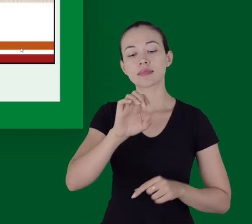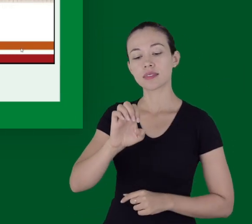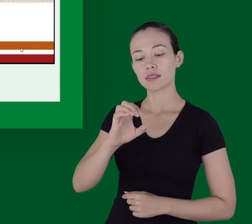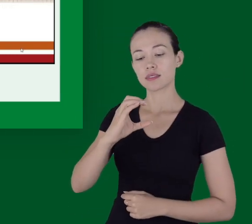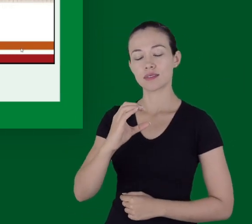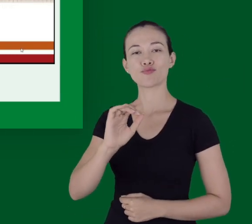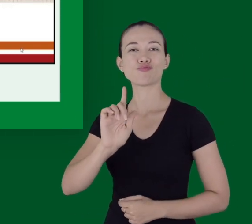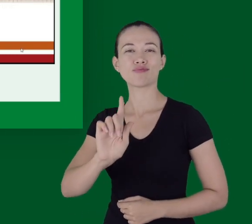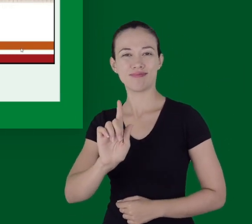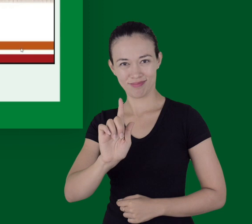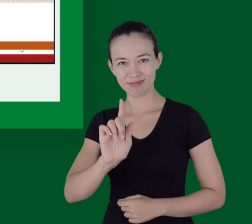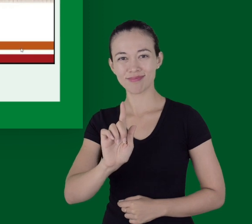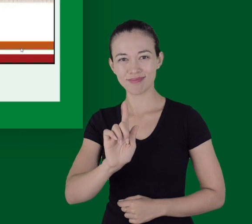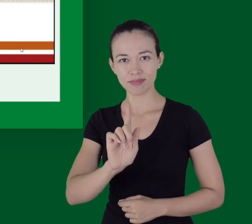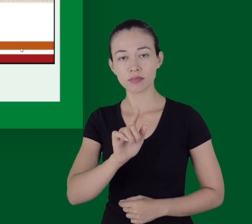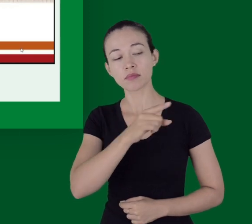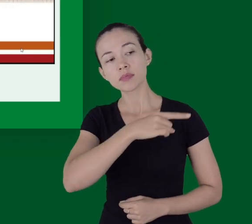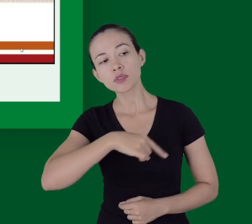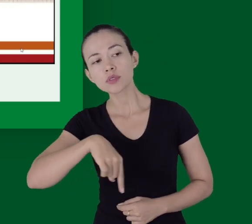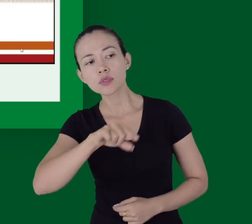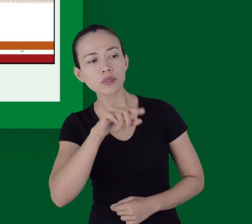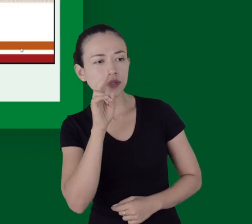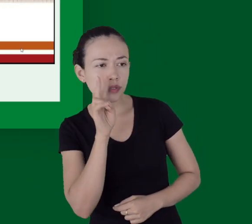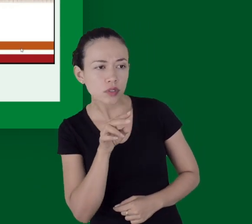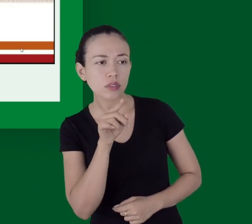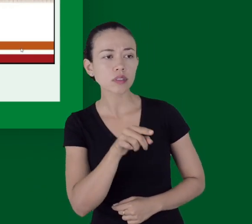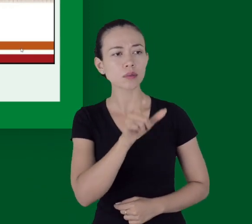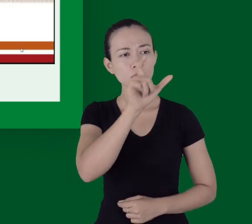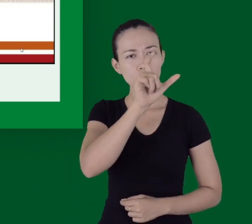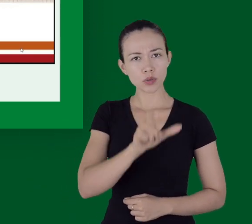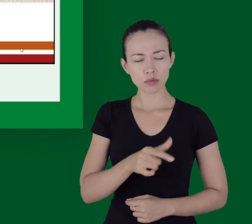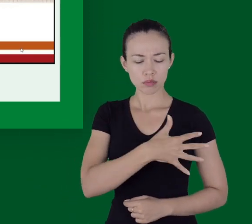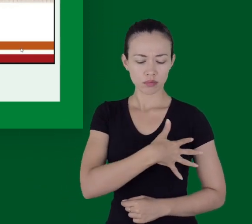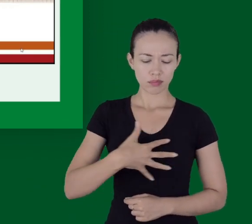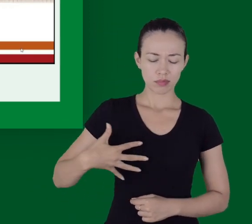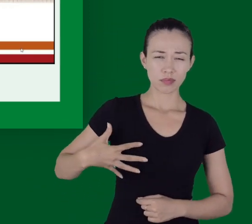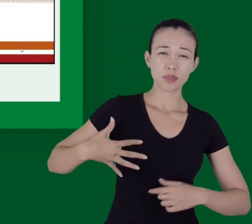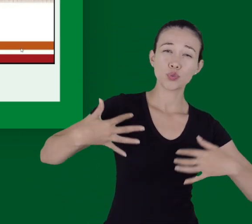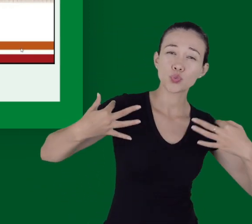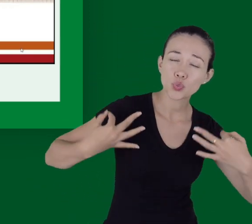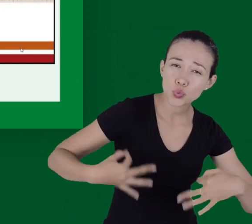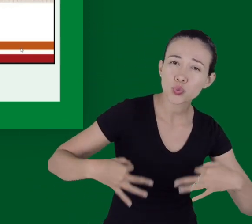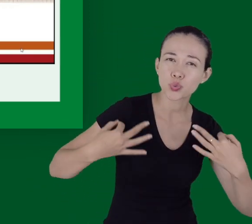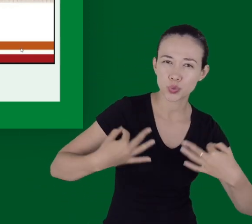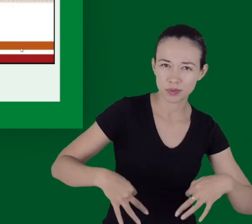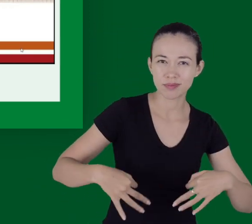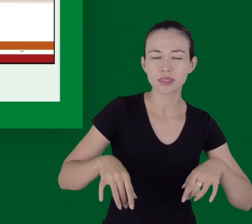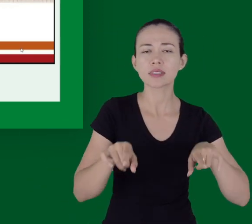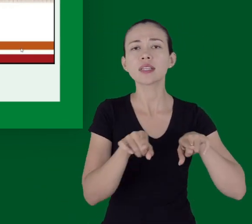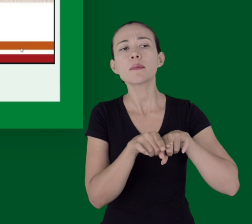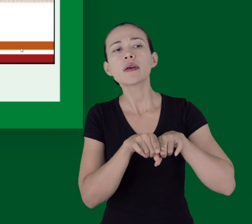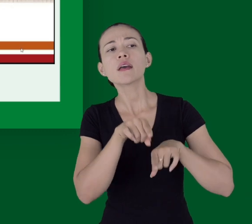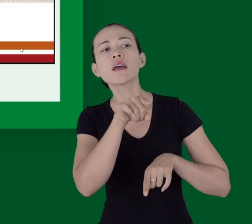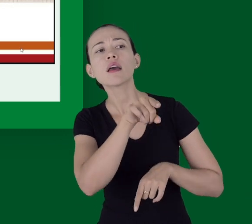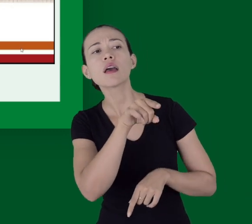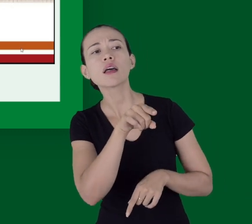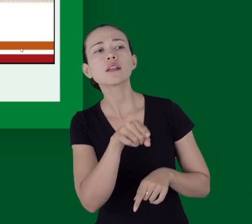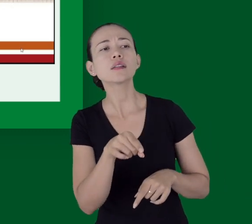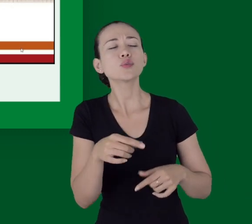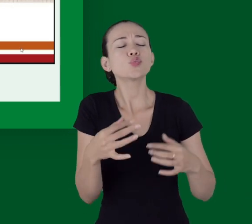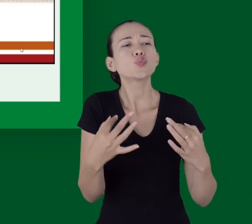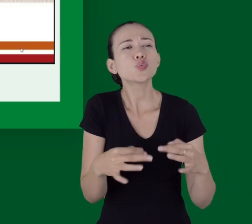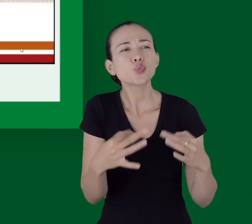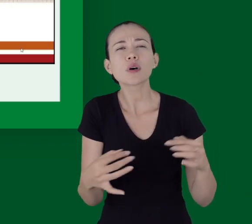o eletro. O eletrocardiograma é um exame que a gente faz nesses pacientes com dor torácica, principalmente os típicos, né, que